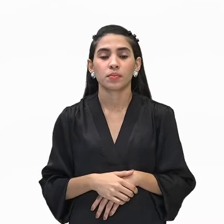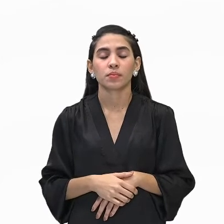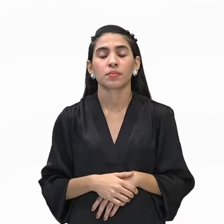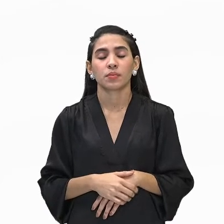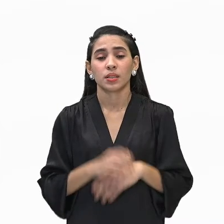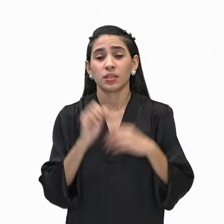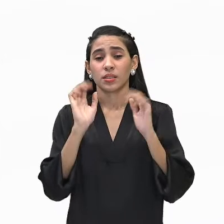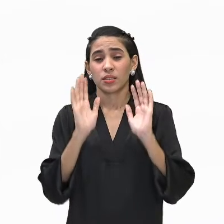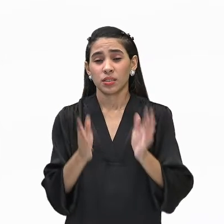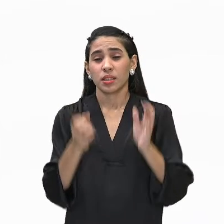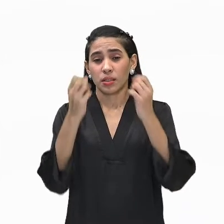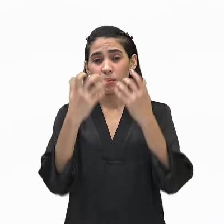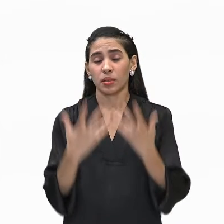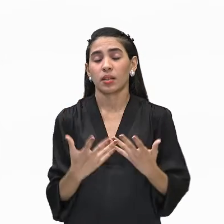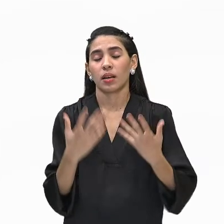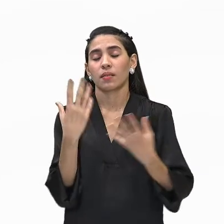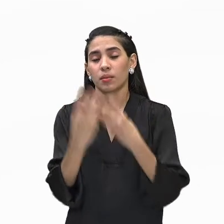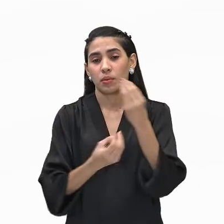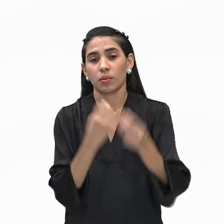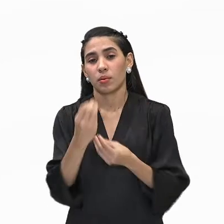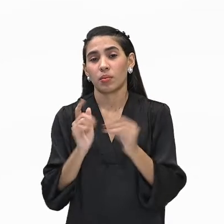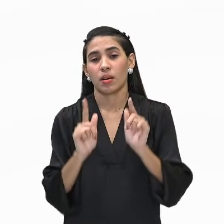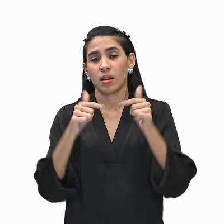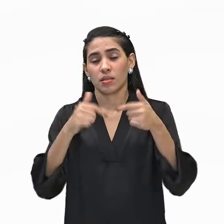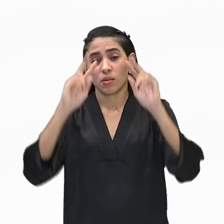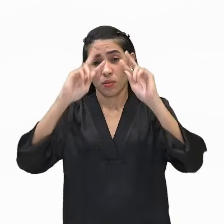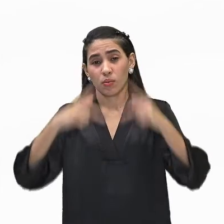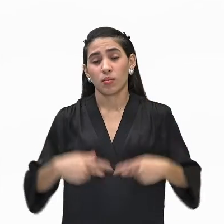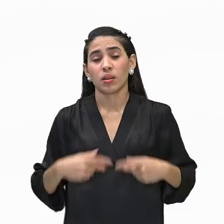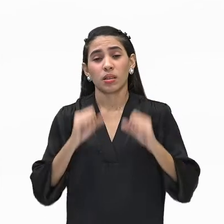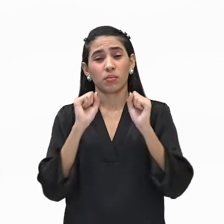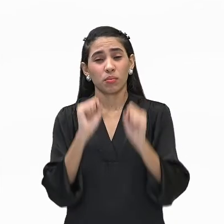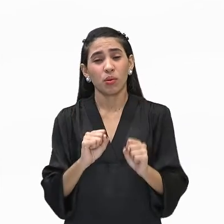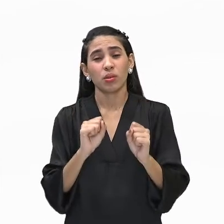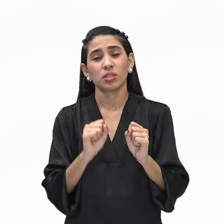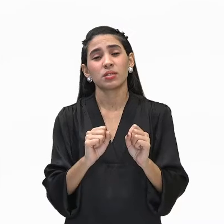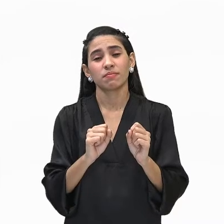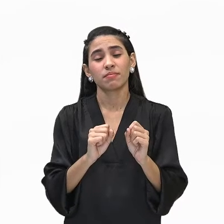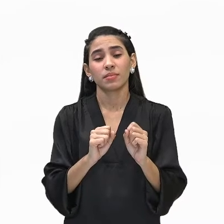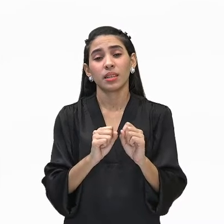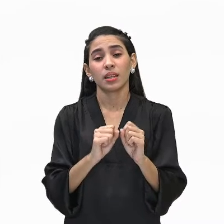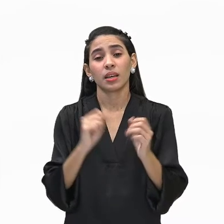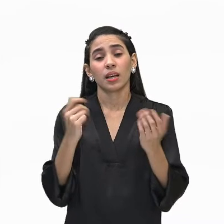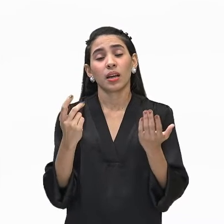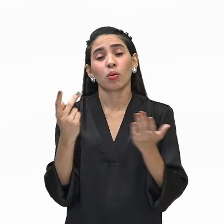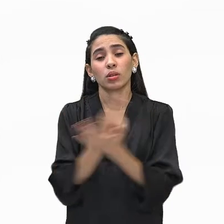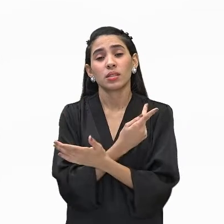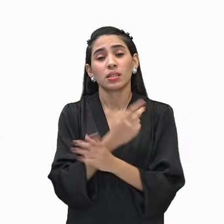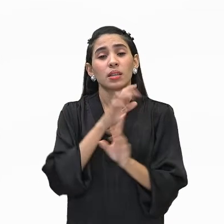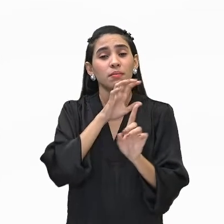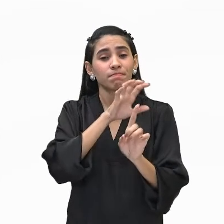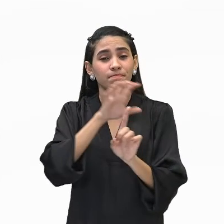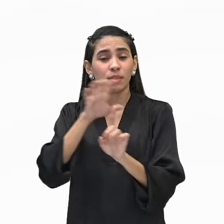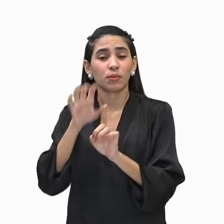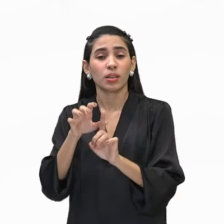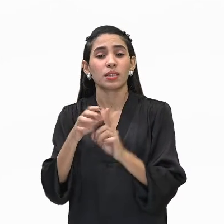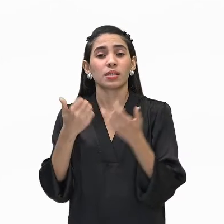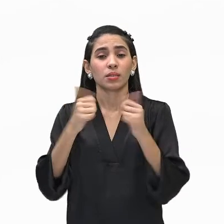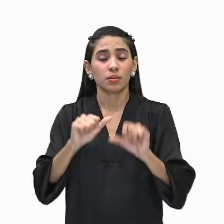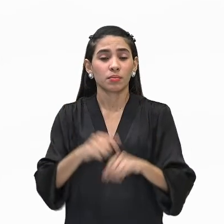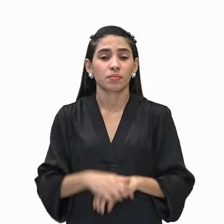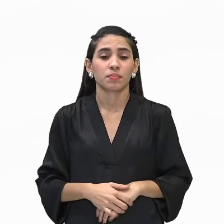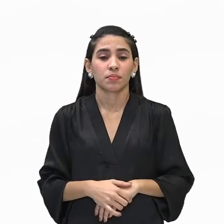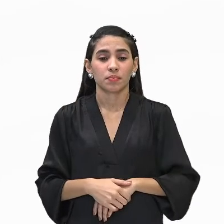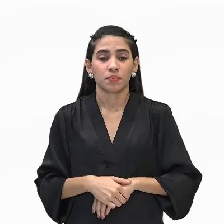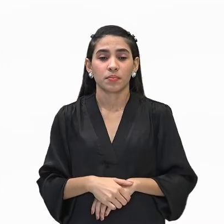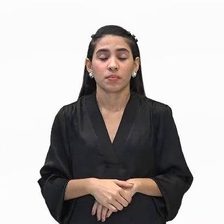dessa questão de como as ações humanas deterioram a natureza, que diz o seguinte, acompanha comigo, eu não vou cantar, não sou bom cantor,